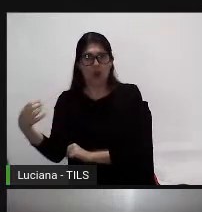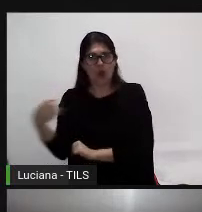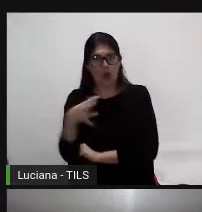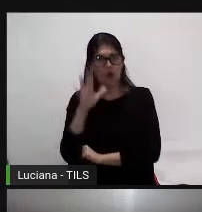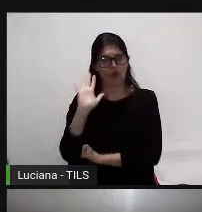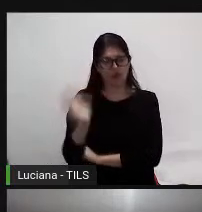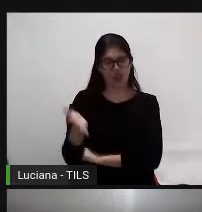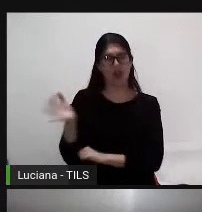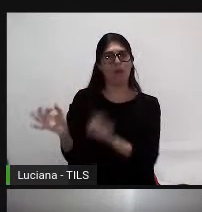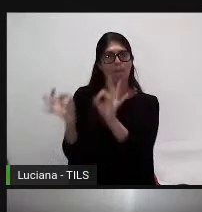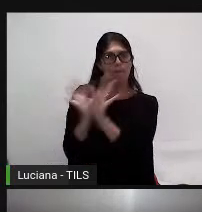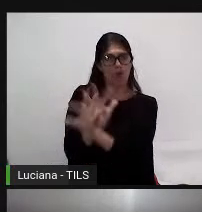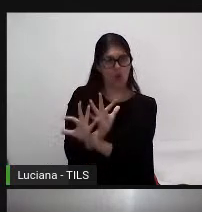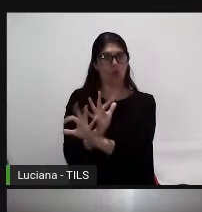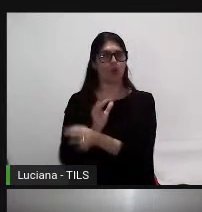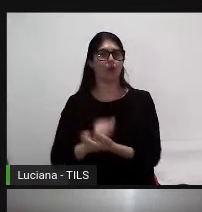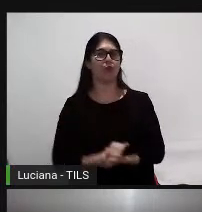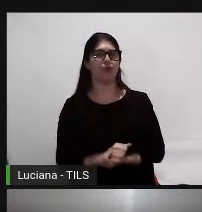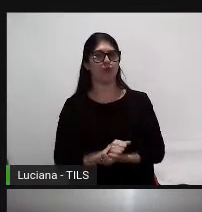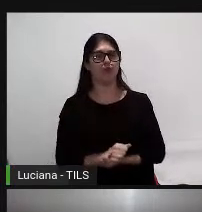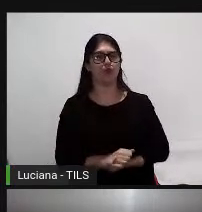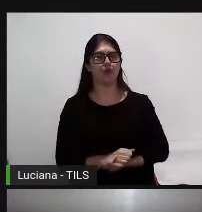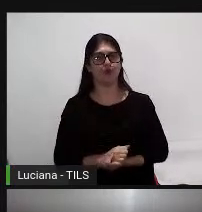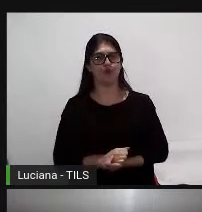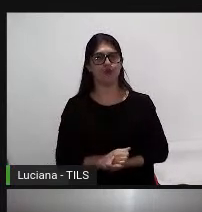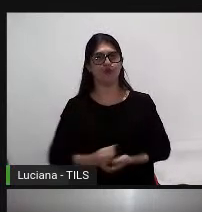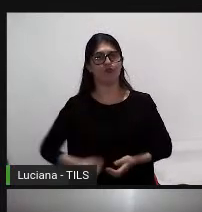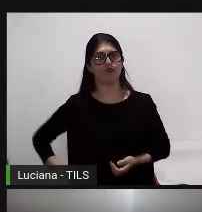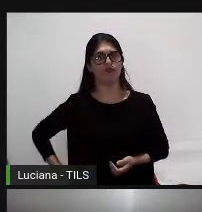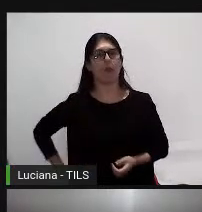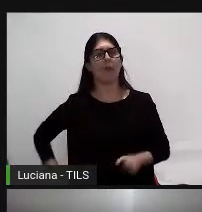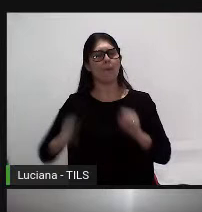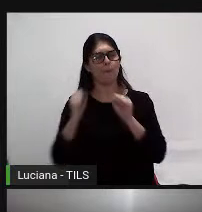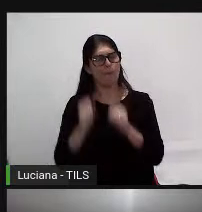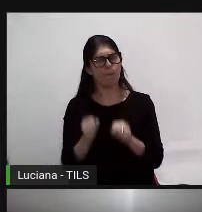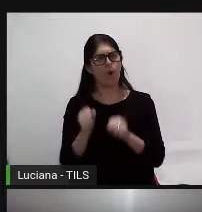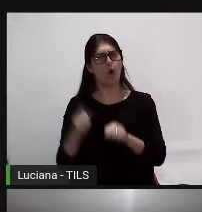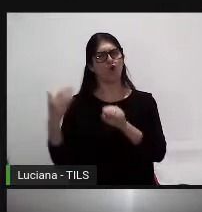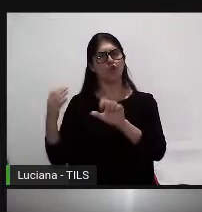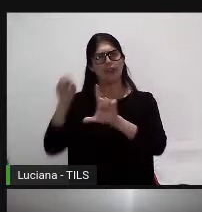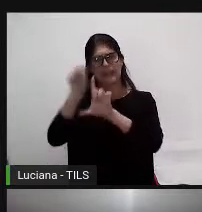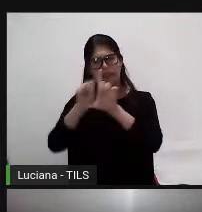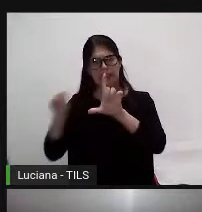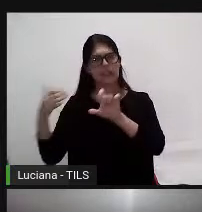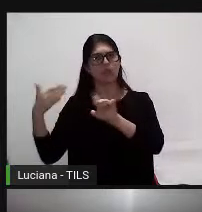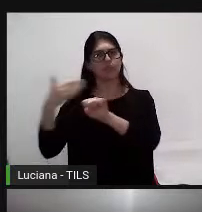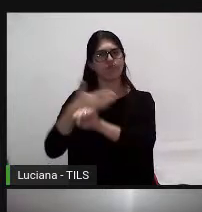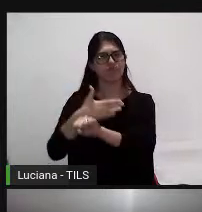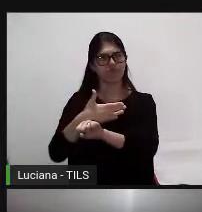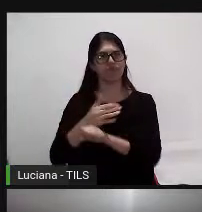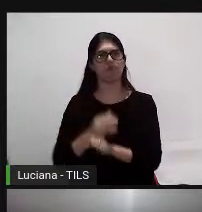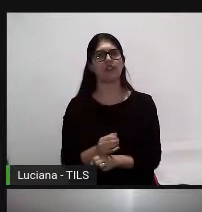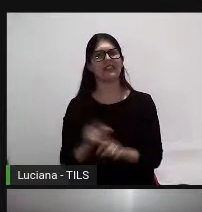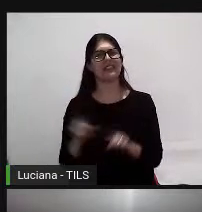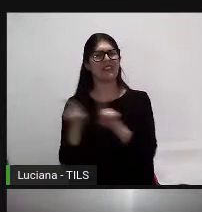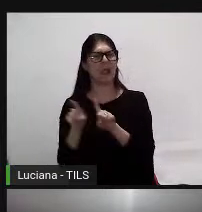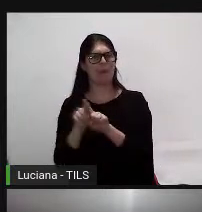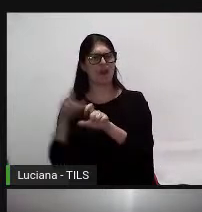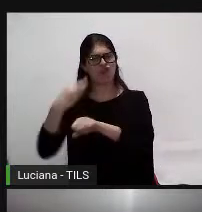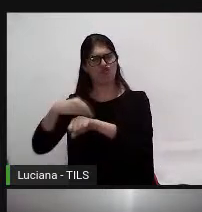2020. Então, ele já está atualizado para o ano 2021 e podem acessar ele, o SIGAR. Dicas pedagógicas